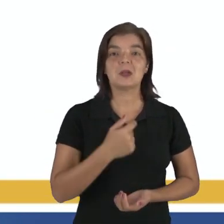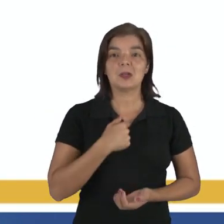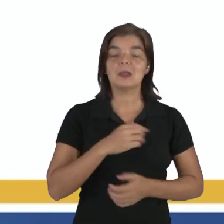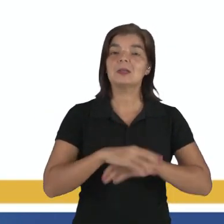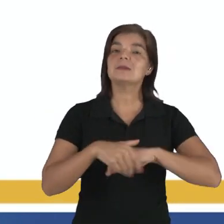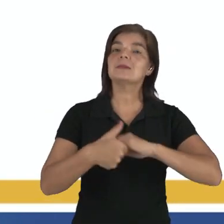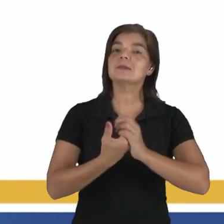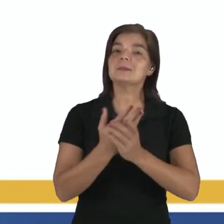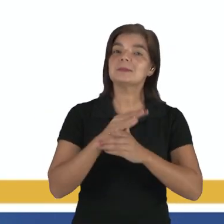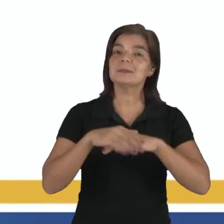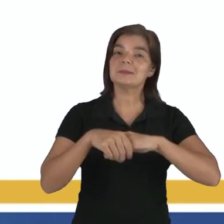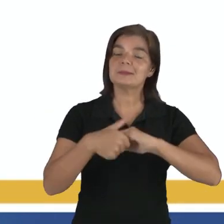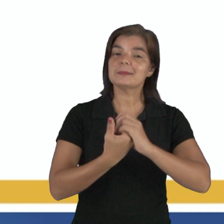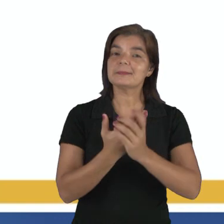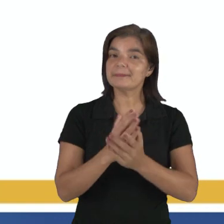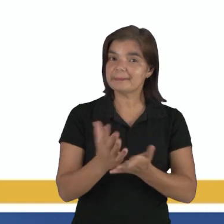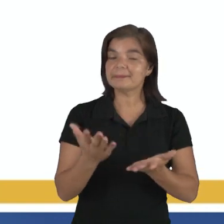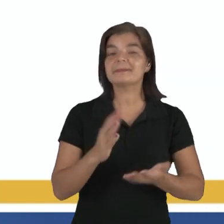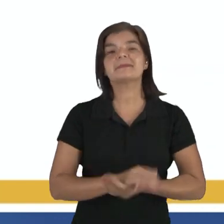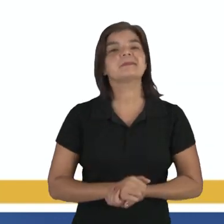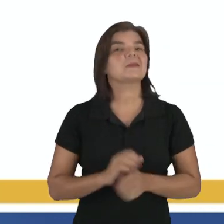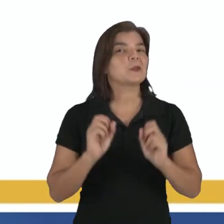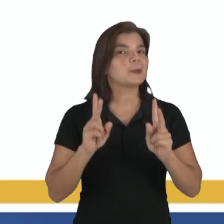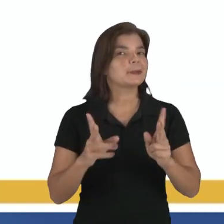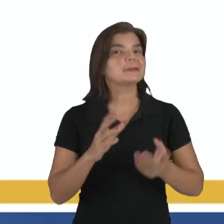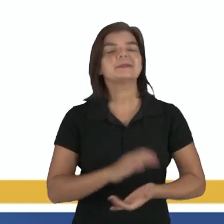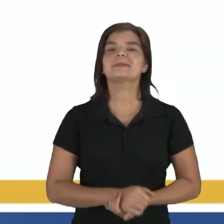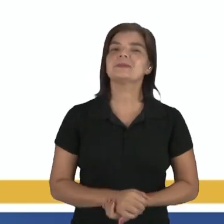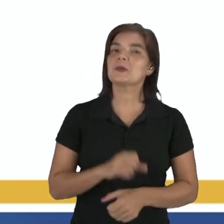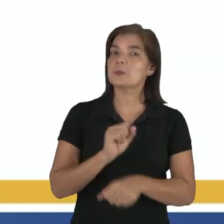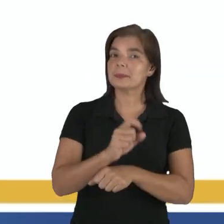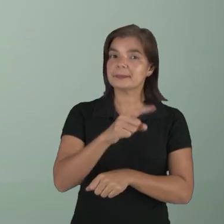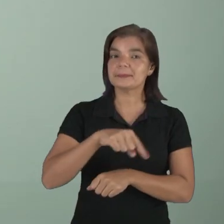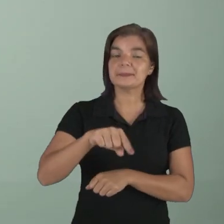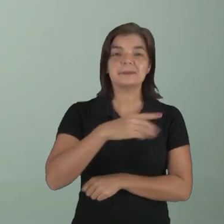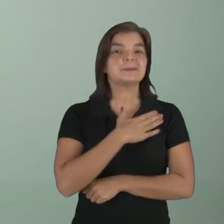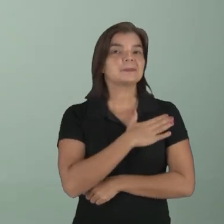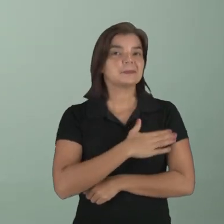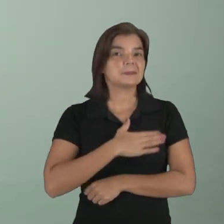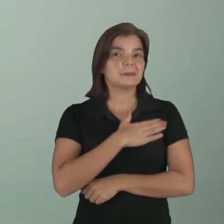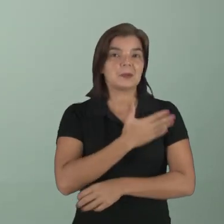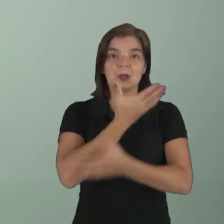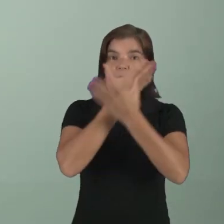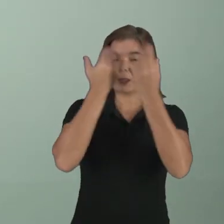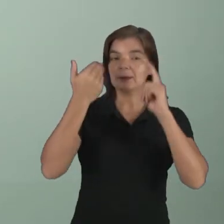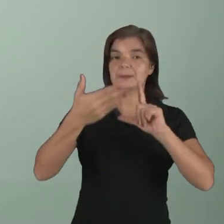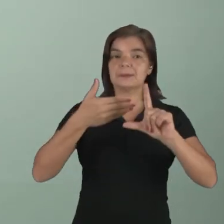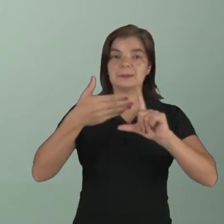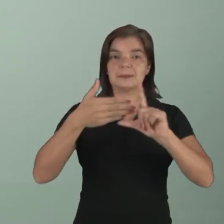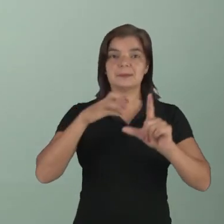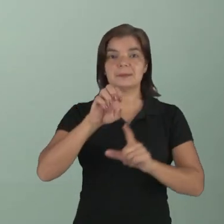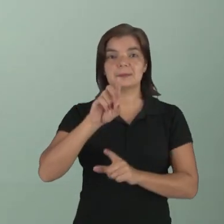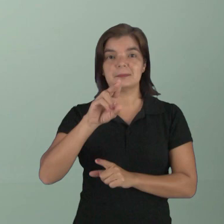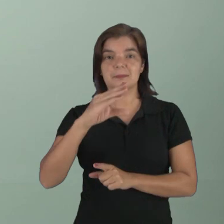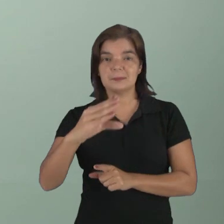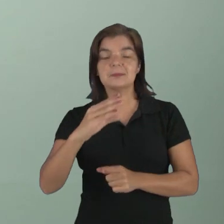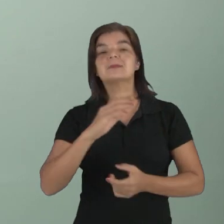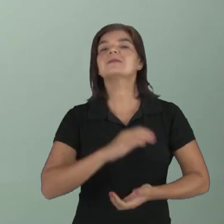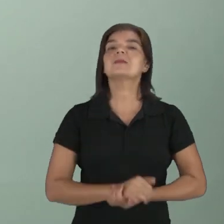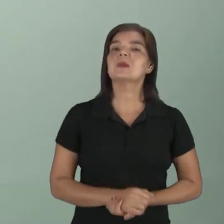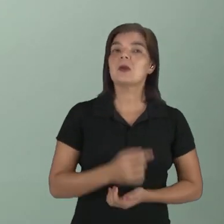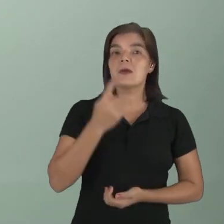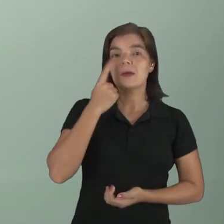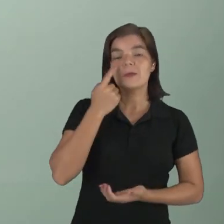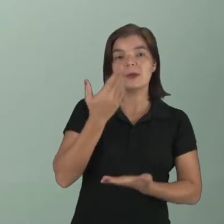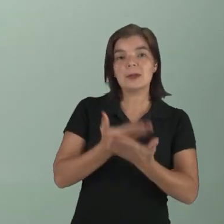Eu lavei as minhas mãos. Ok, pessoal? Espero que vocês tenham gostado. Não esqueçam de acessar a nossa plataforma